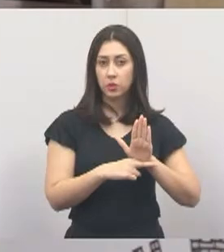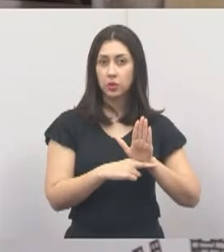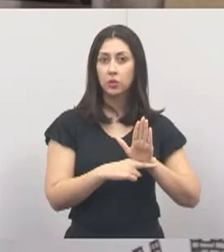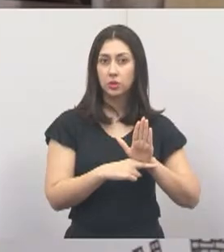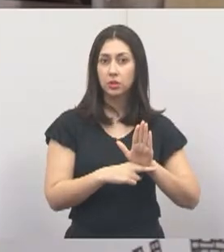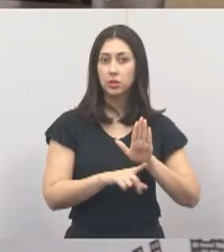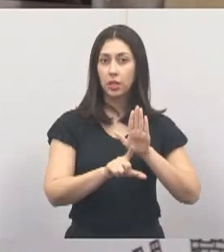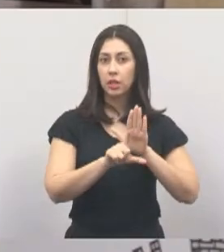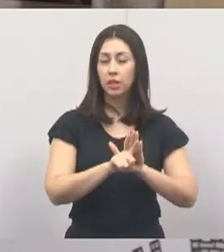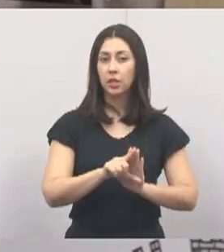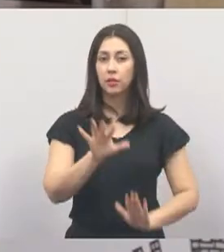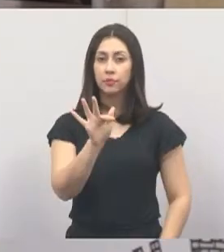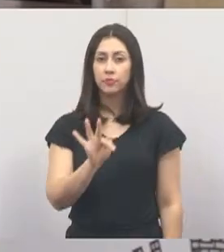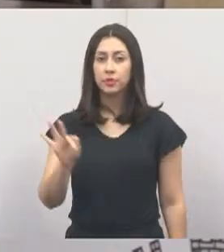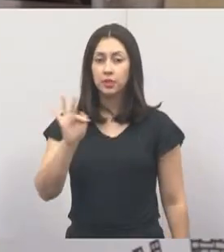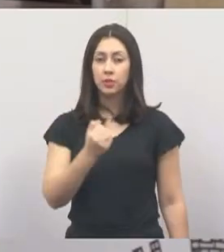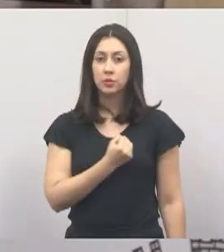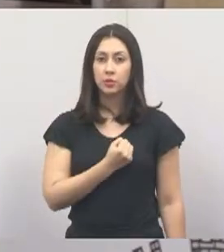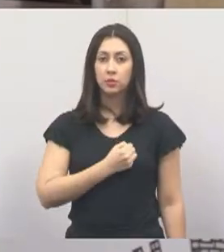da Lei Federal número